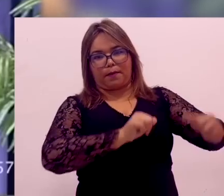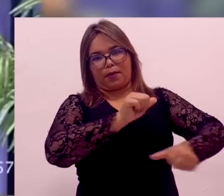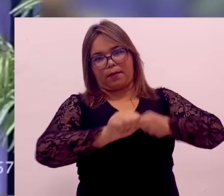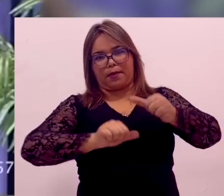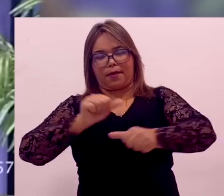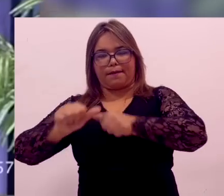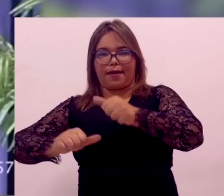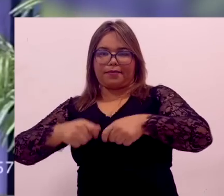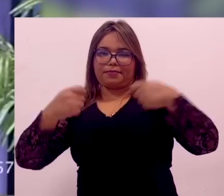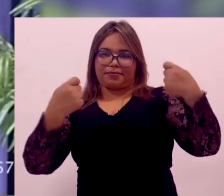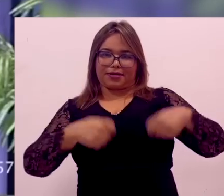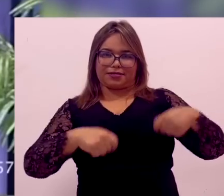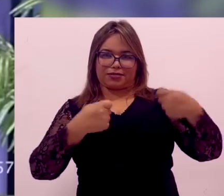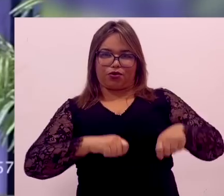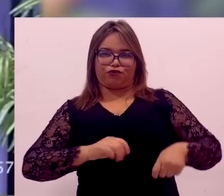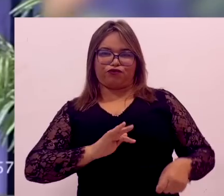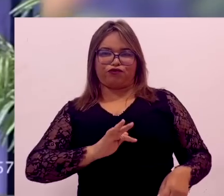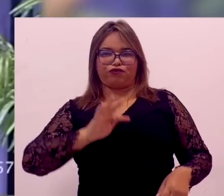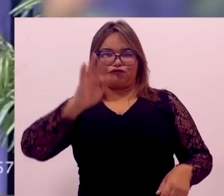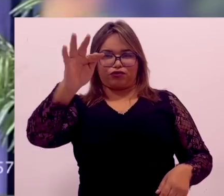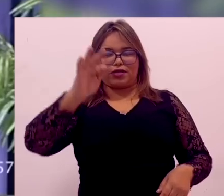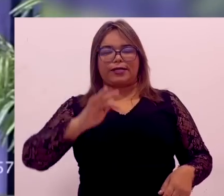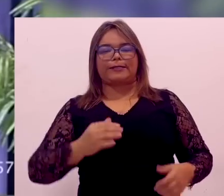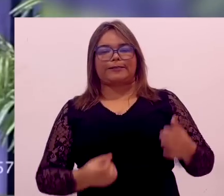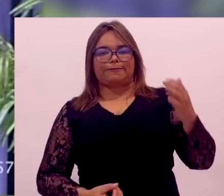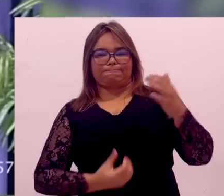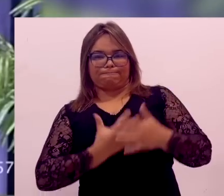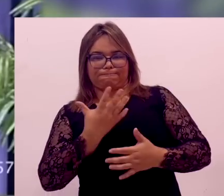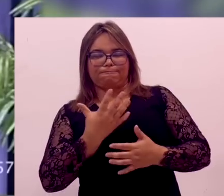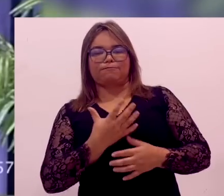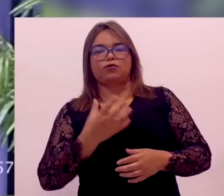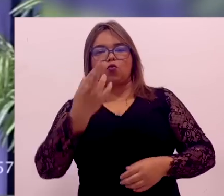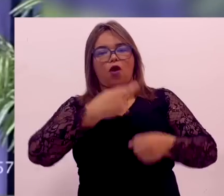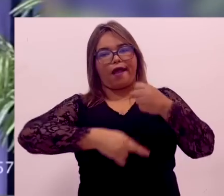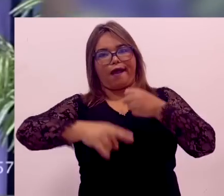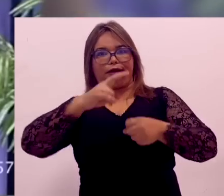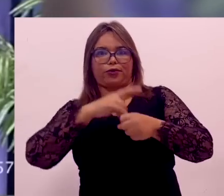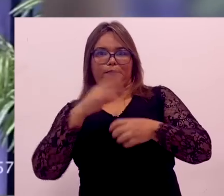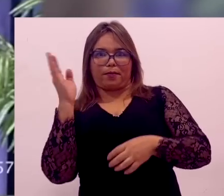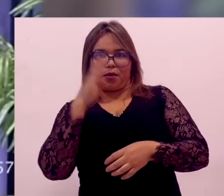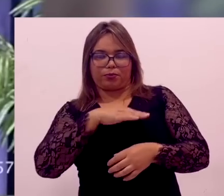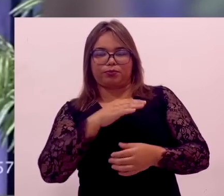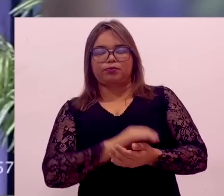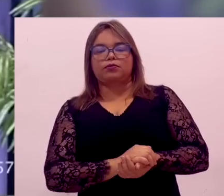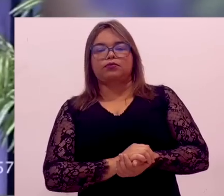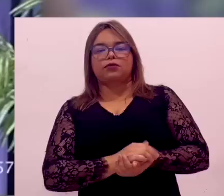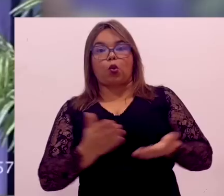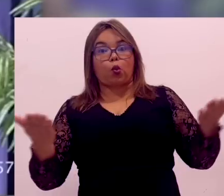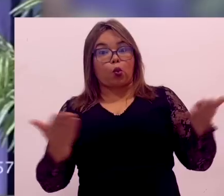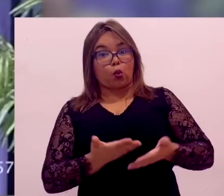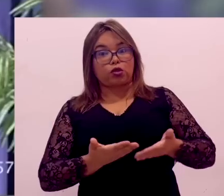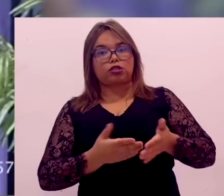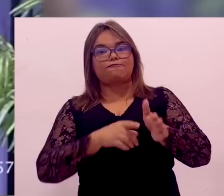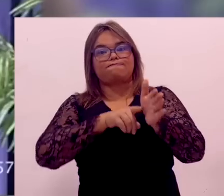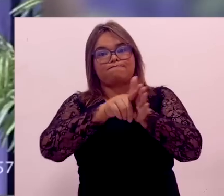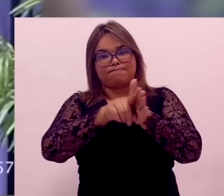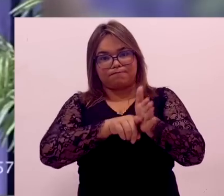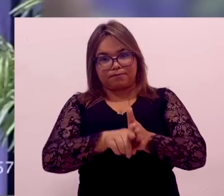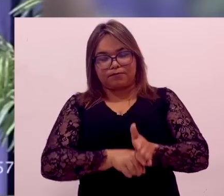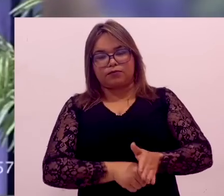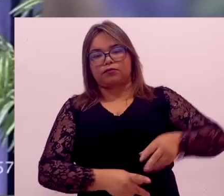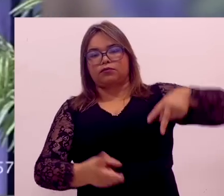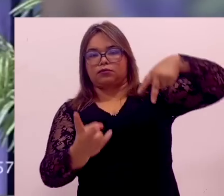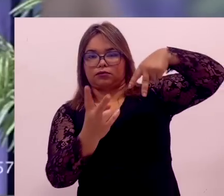são necessárias para o estabelecimento do reino escuro. Portanto, hoje à noite nós vamos dar uma olhada na